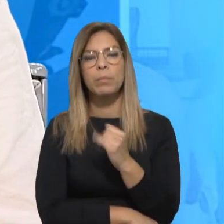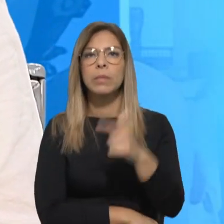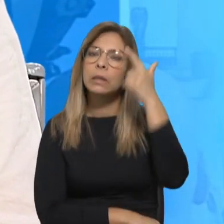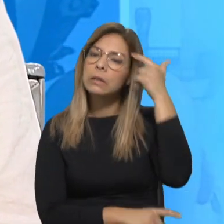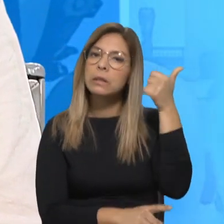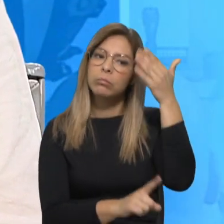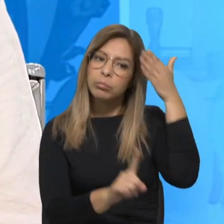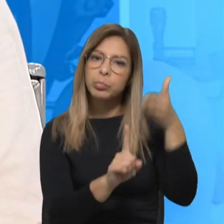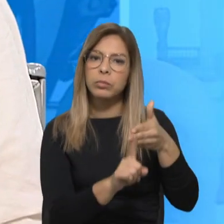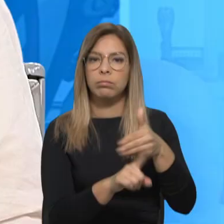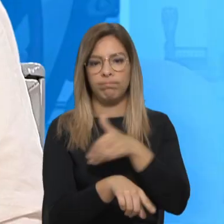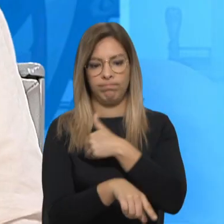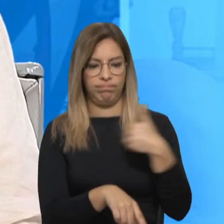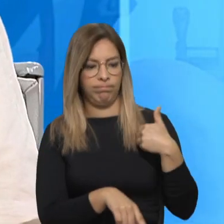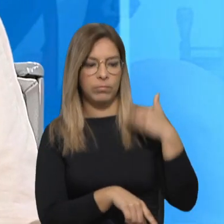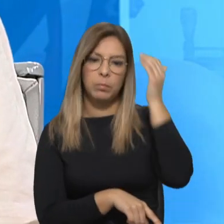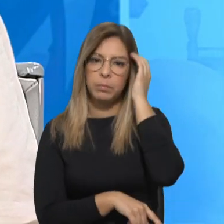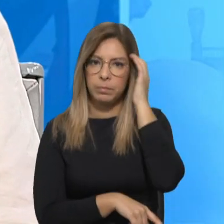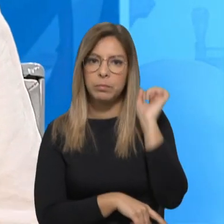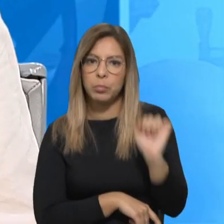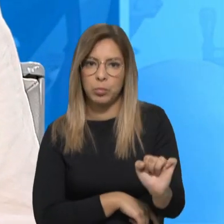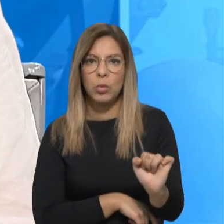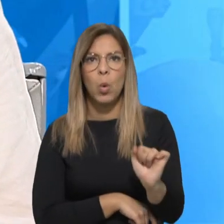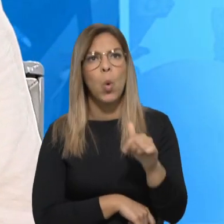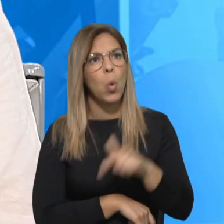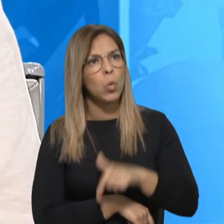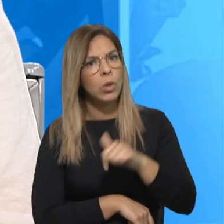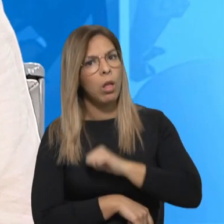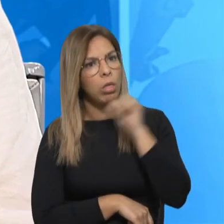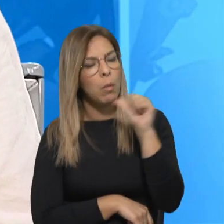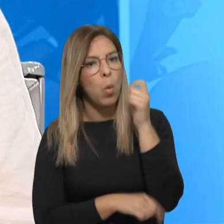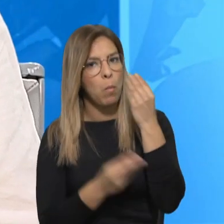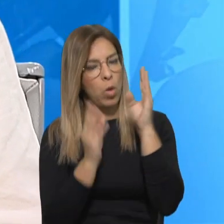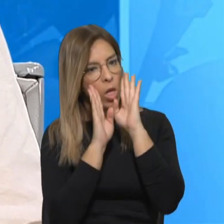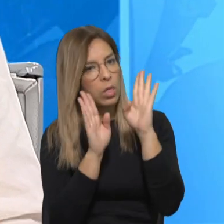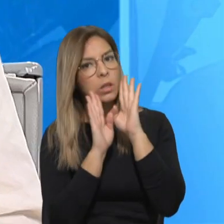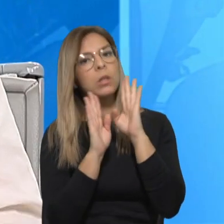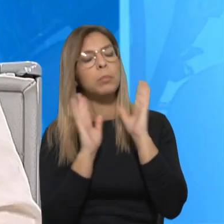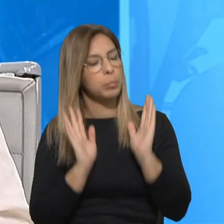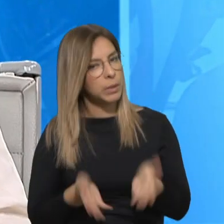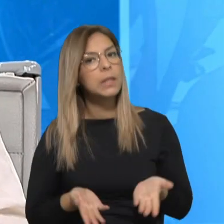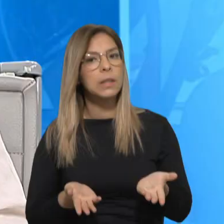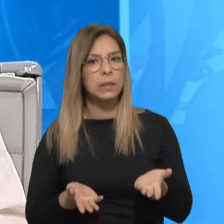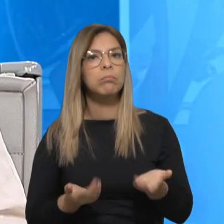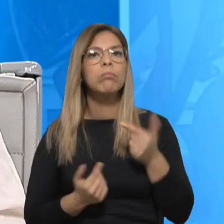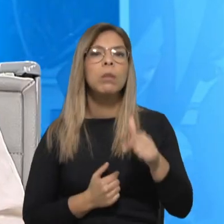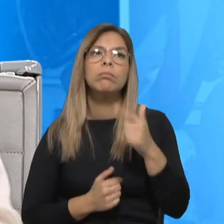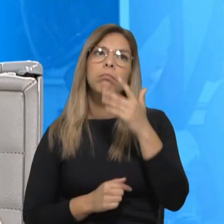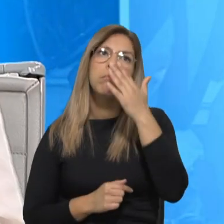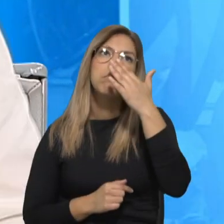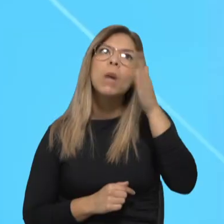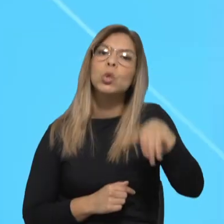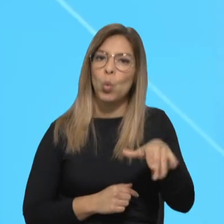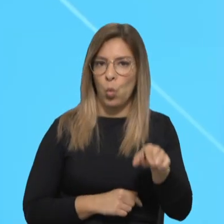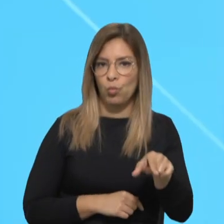na saúde mental. Uma realidade que nos dias de hoje precisa muita atenção, nomeadamente as gerações mais novas.